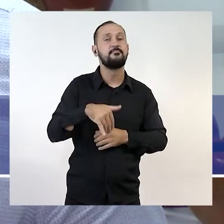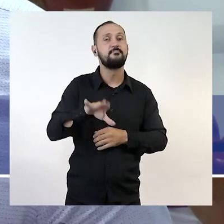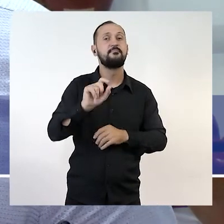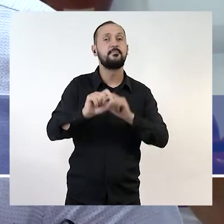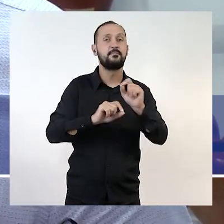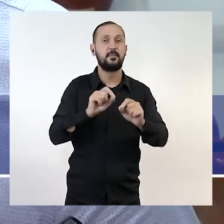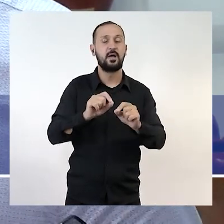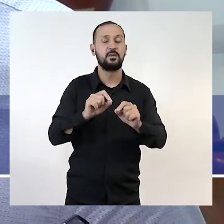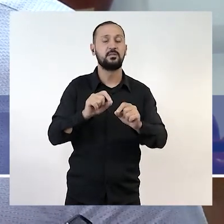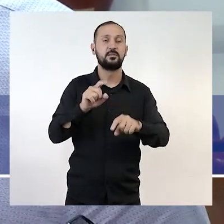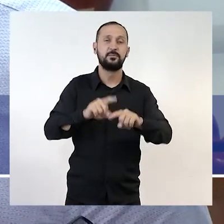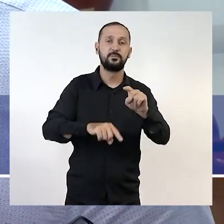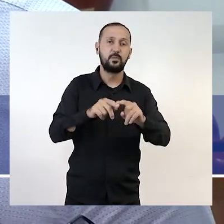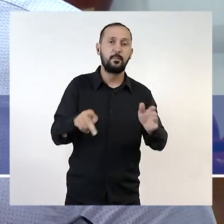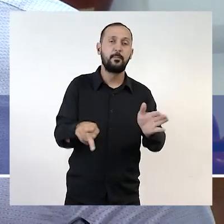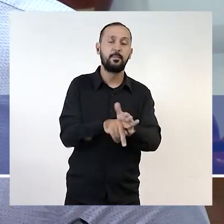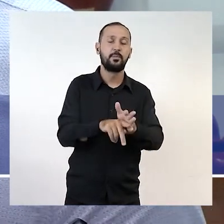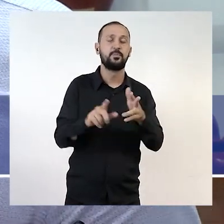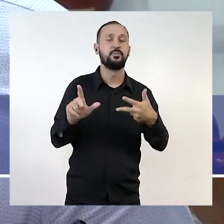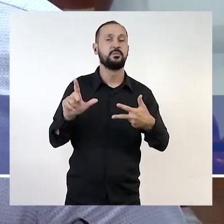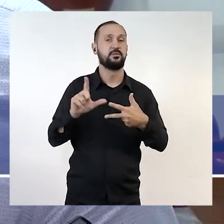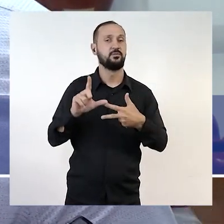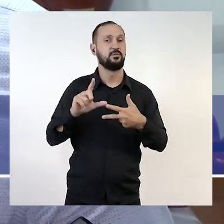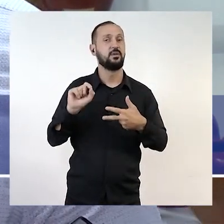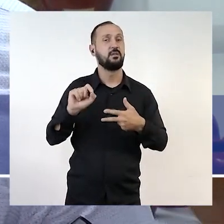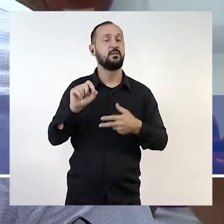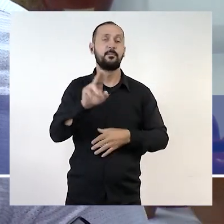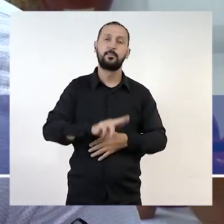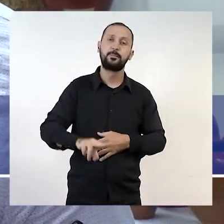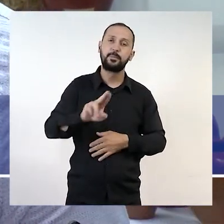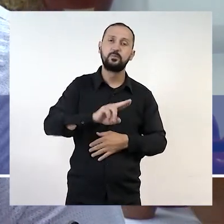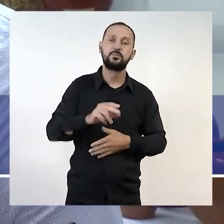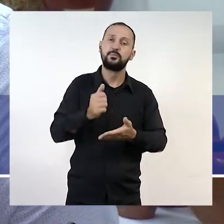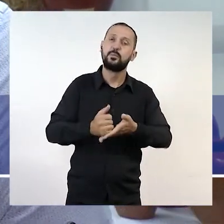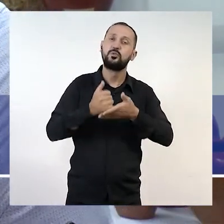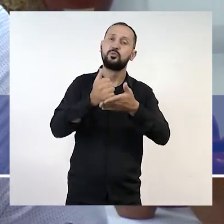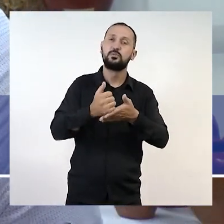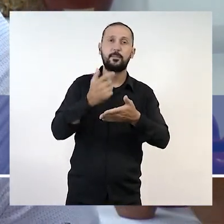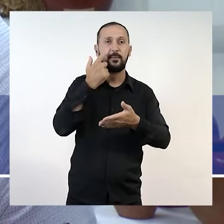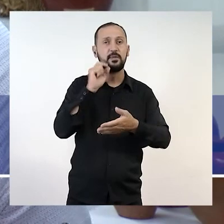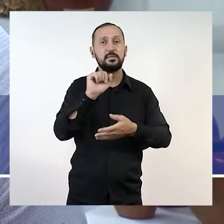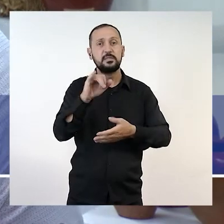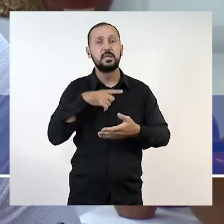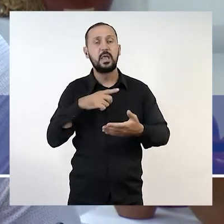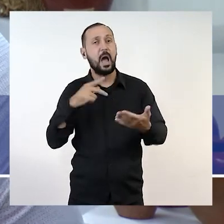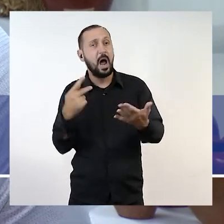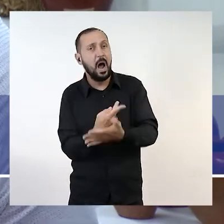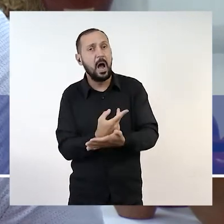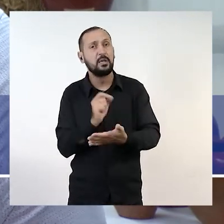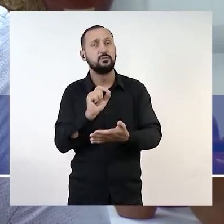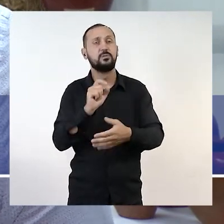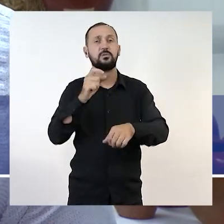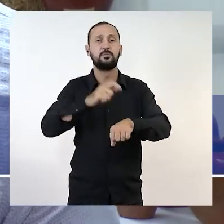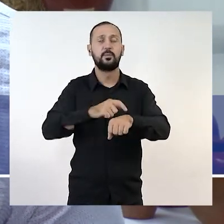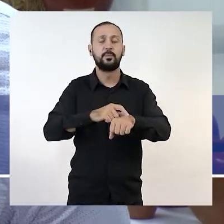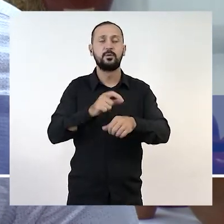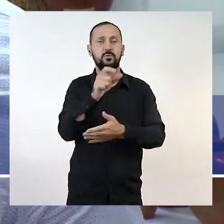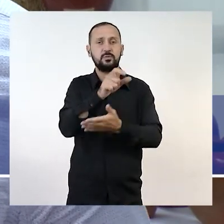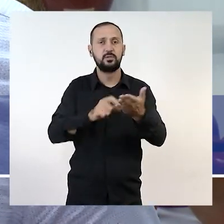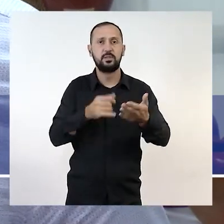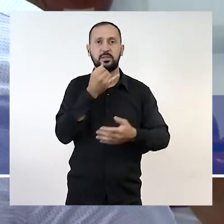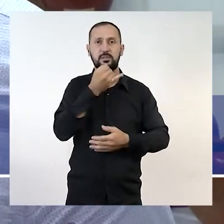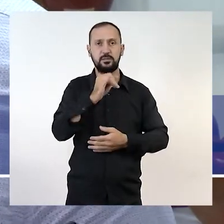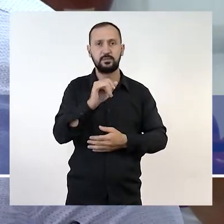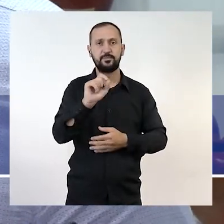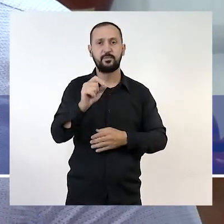máximo possível este instrumento legislativo que temos à disposição para apurar uma possível irregularidade na cobrança de energia, que